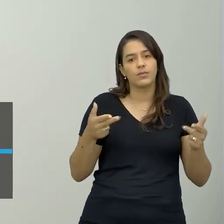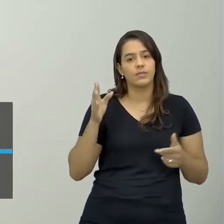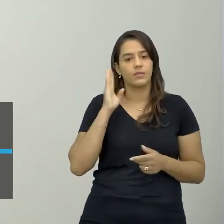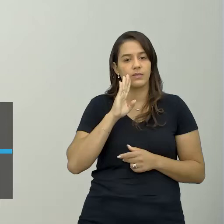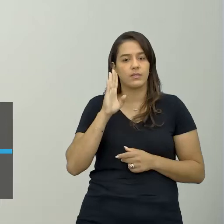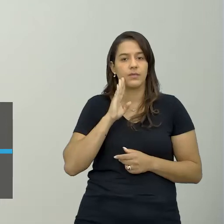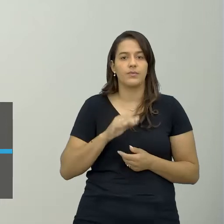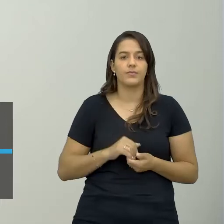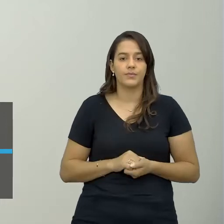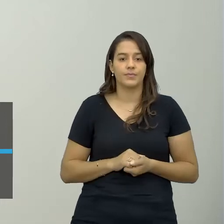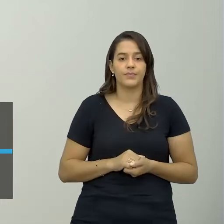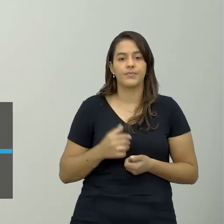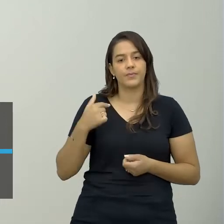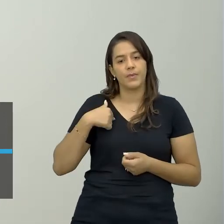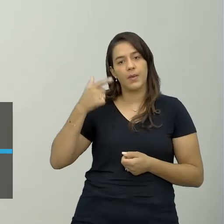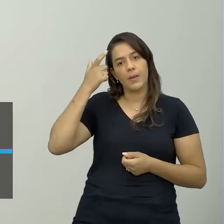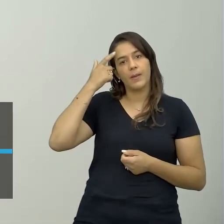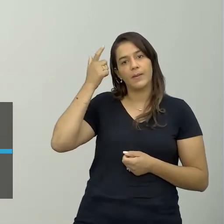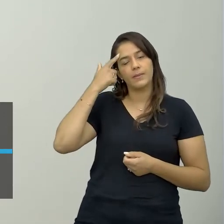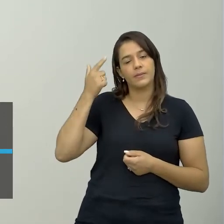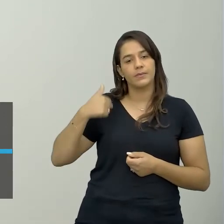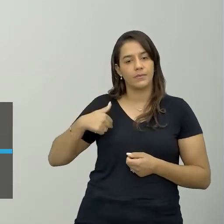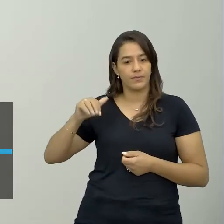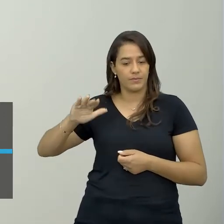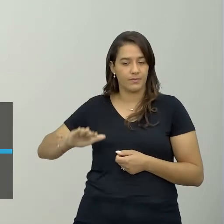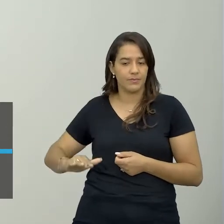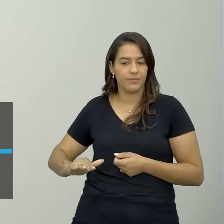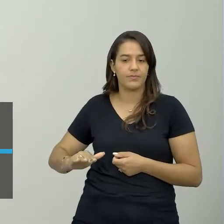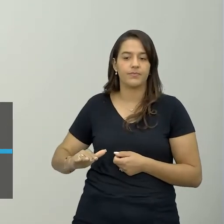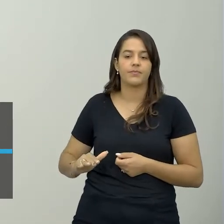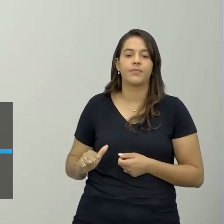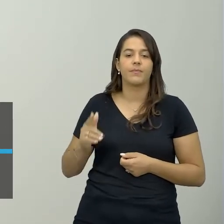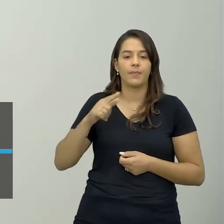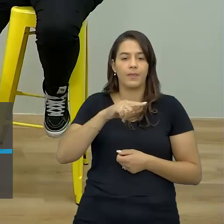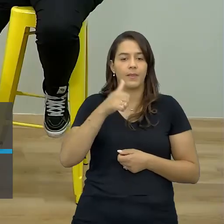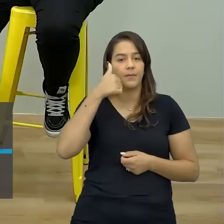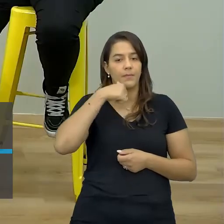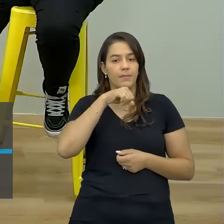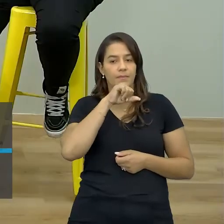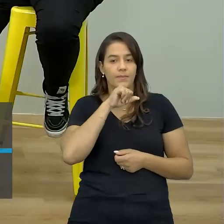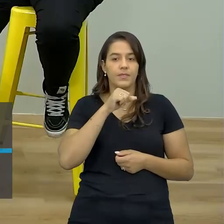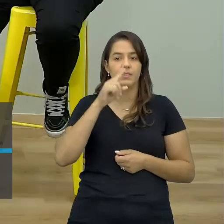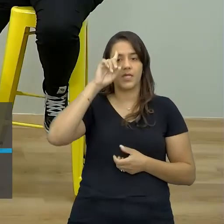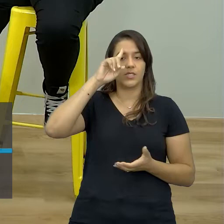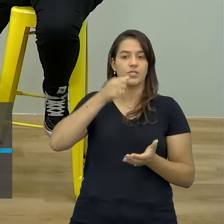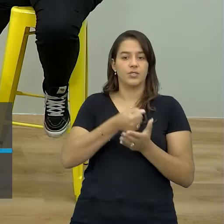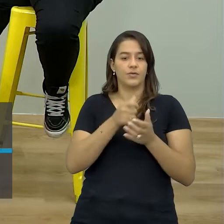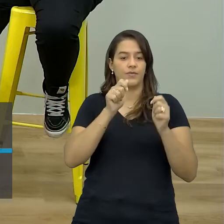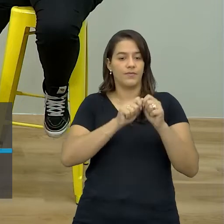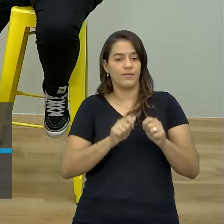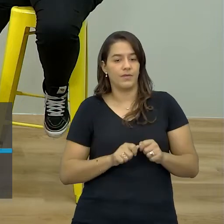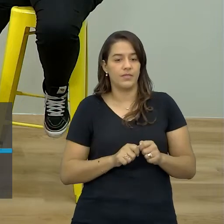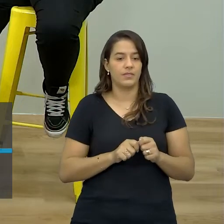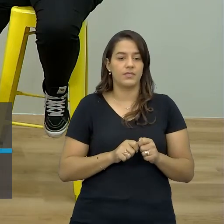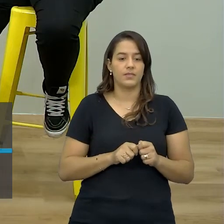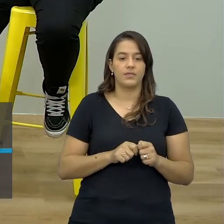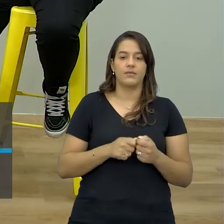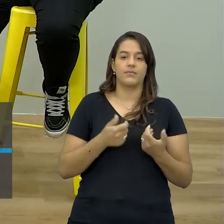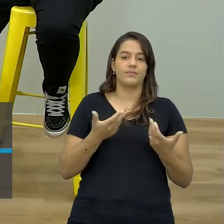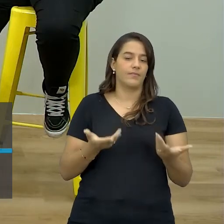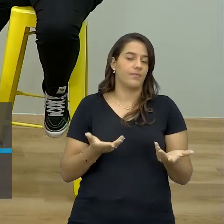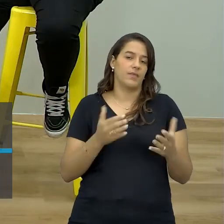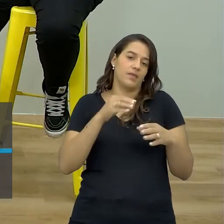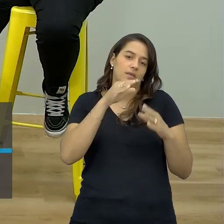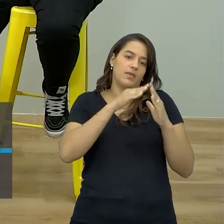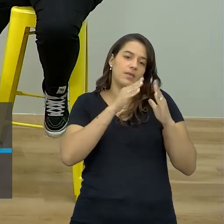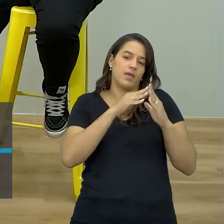quando eu era menor, minha mãe, ela teve uma época que ela decidiu fazer sabonete em casa. Por quê? Porque toda mãe passa por fases, né? Ótimo.